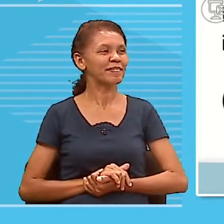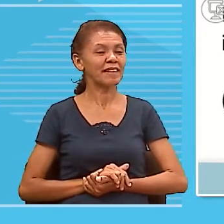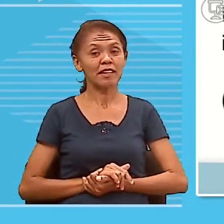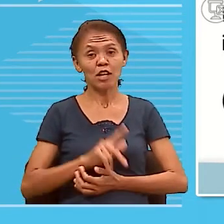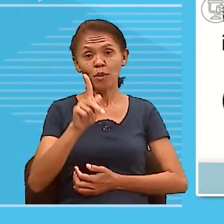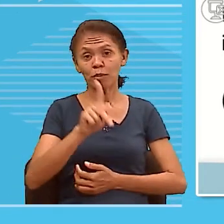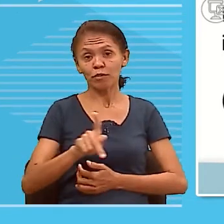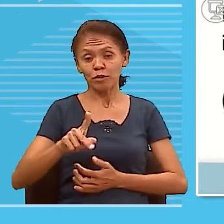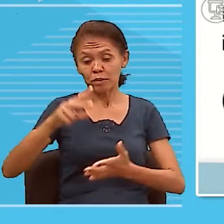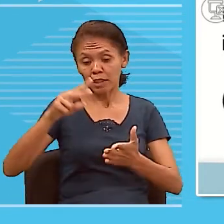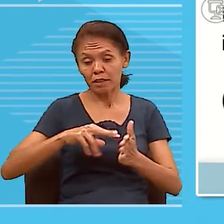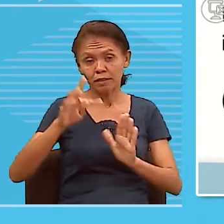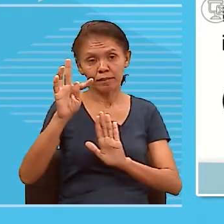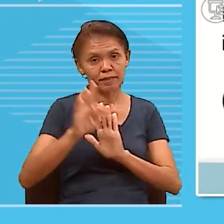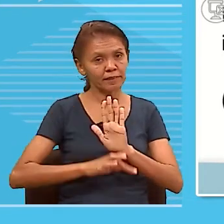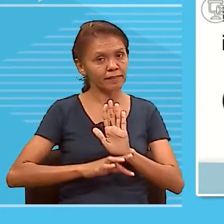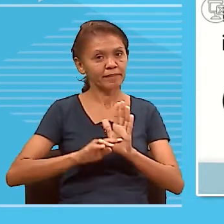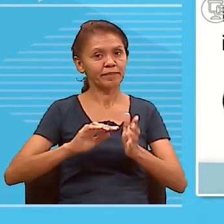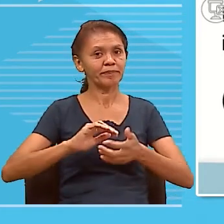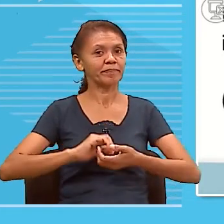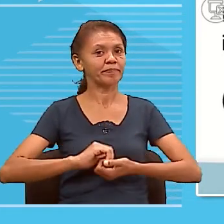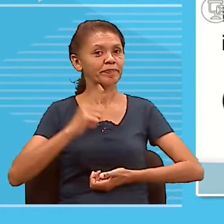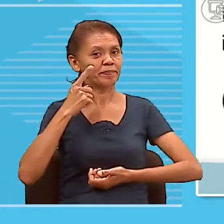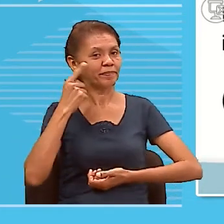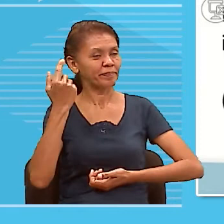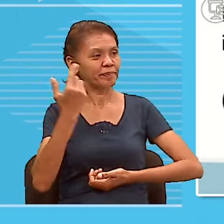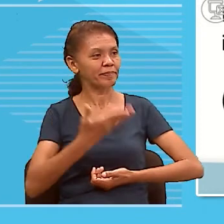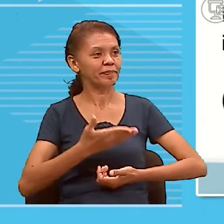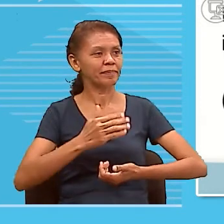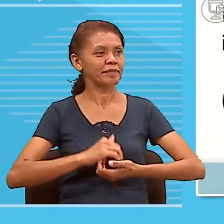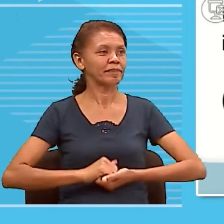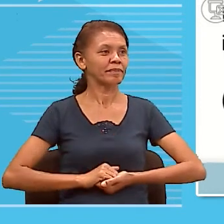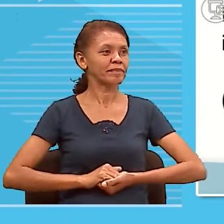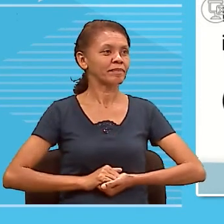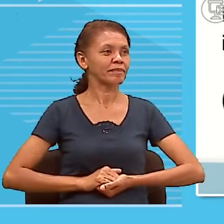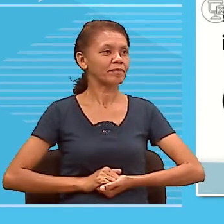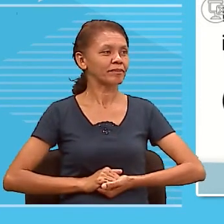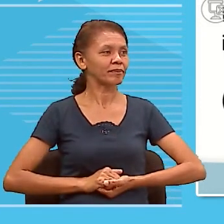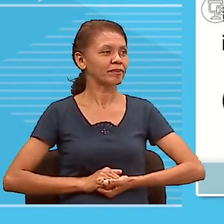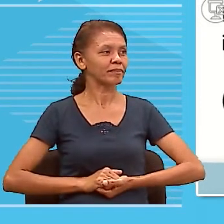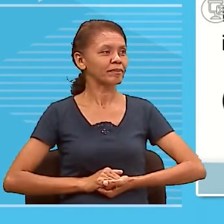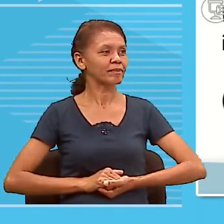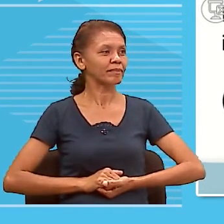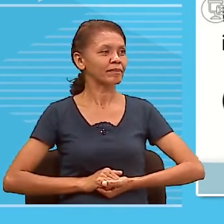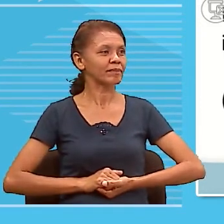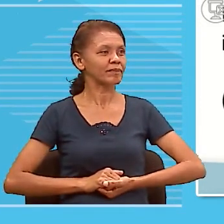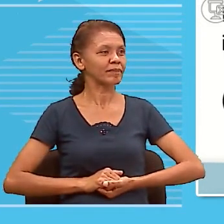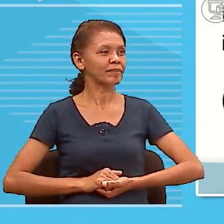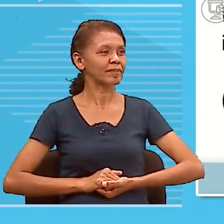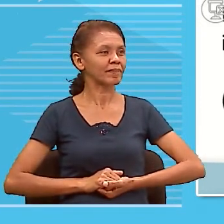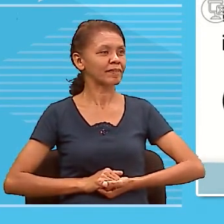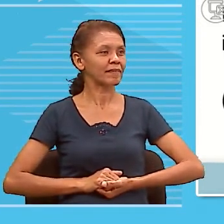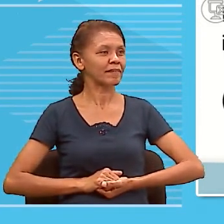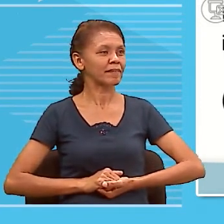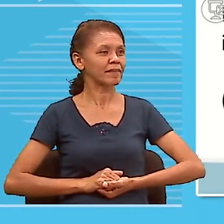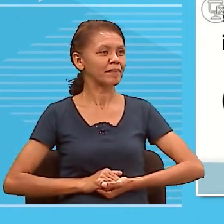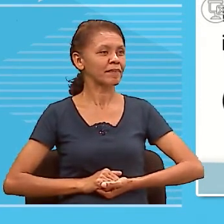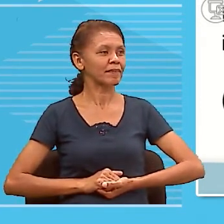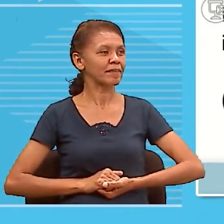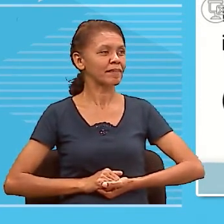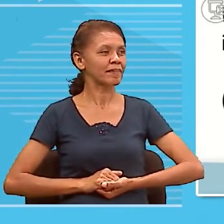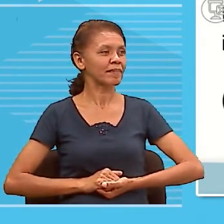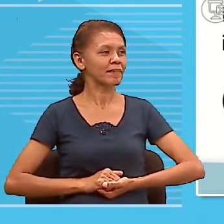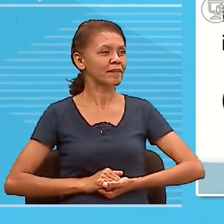alguém separar vai sílabas enquanto ia rodando e apontando cada um com o dedo lá em